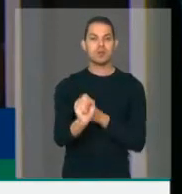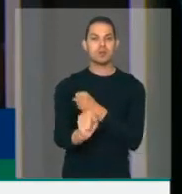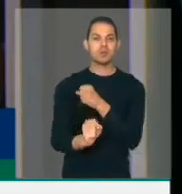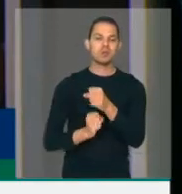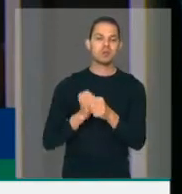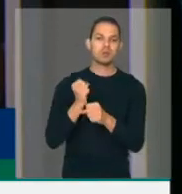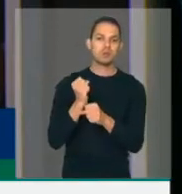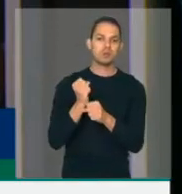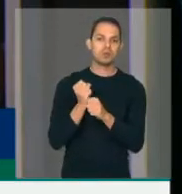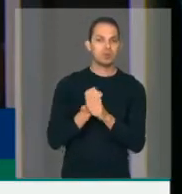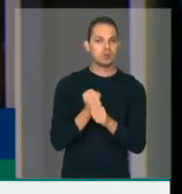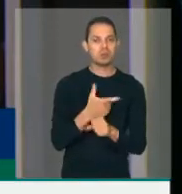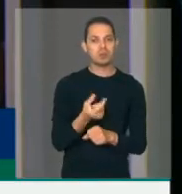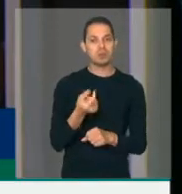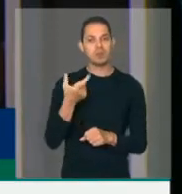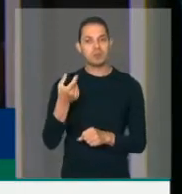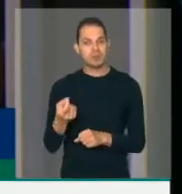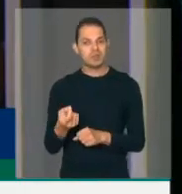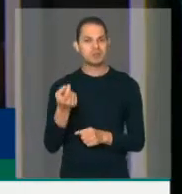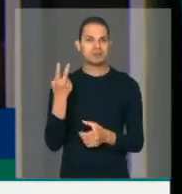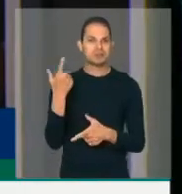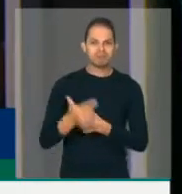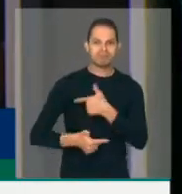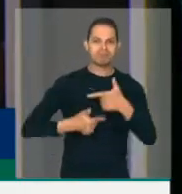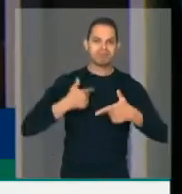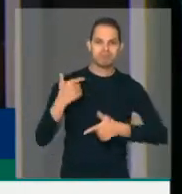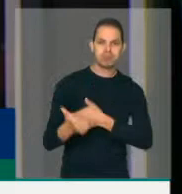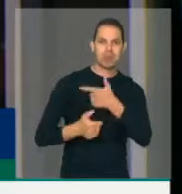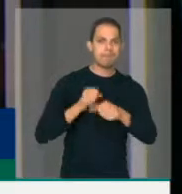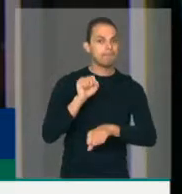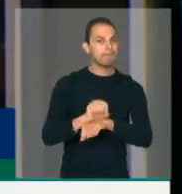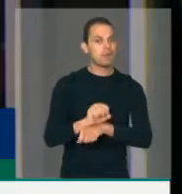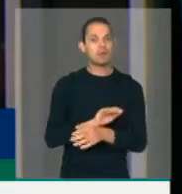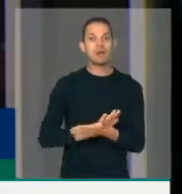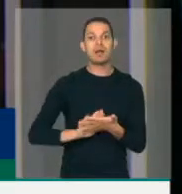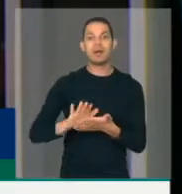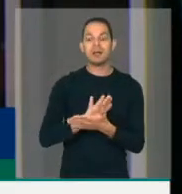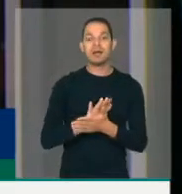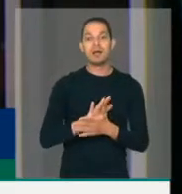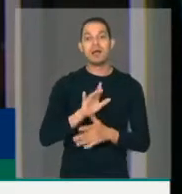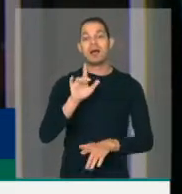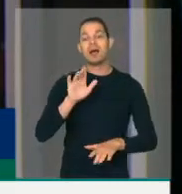de 2020 ininterruptamente. Às vezes nós tínhamos